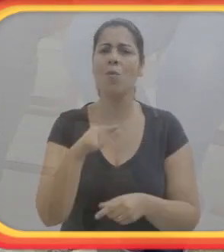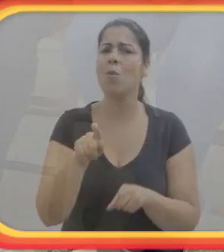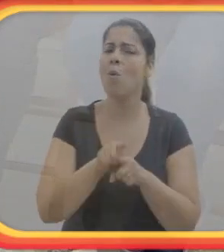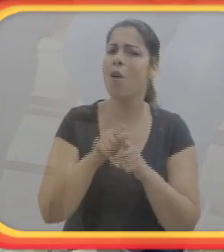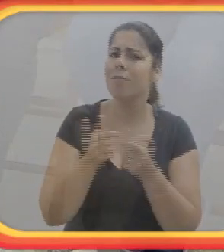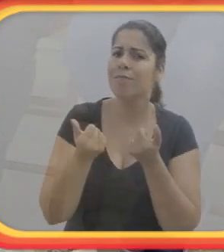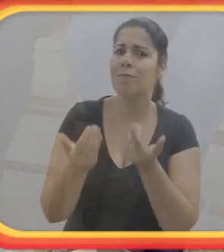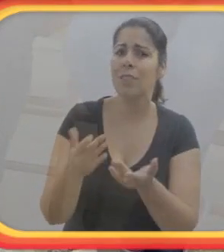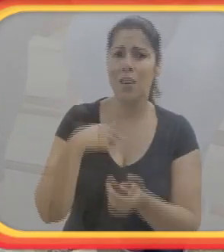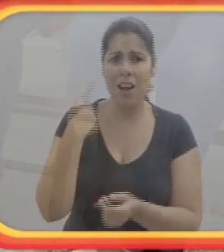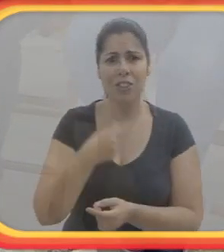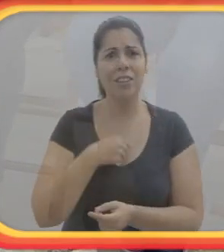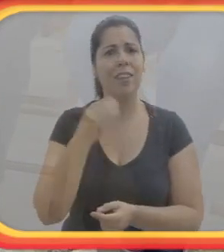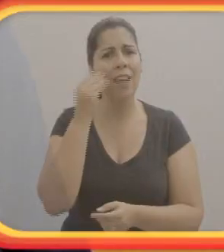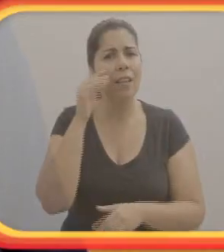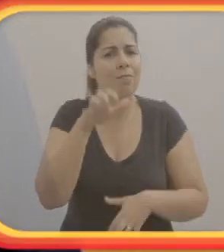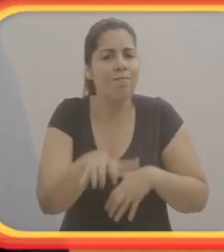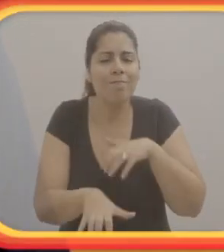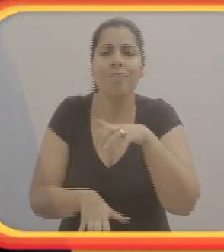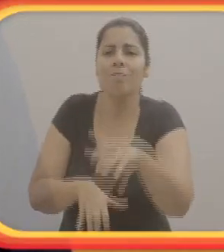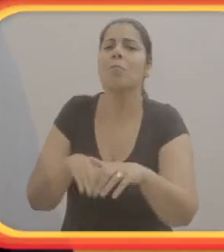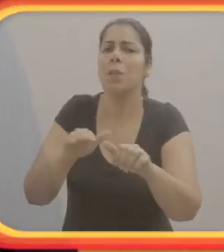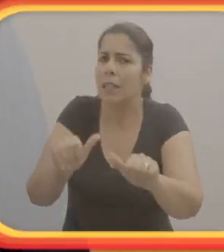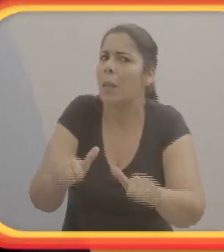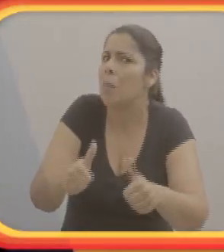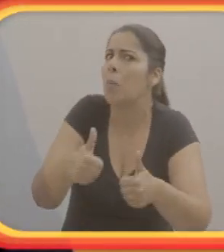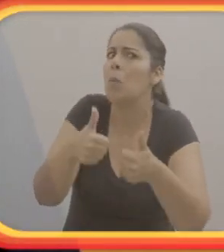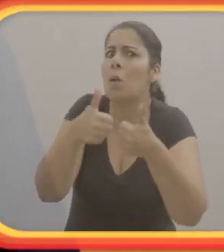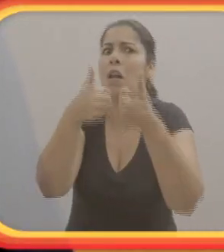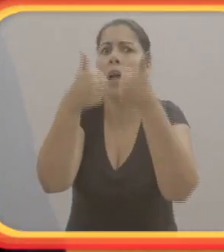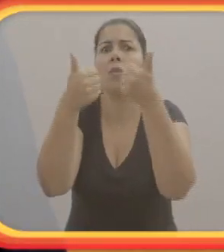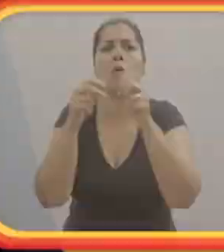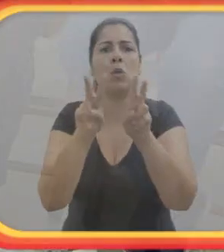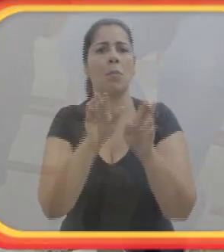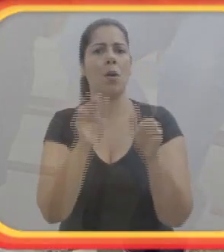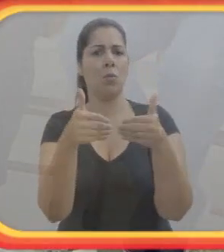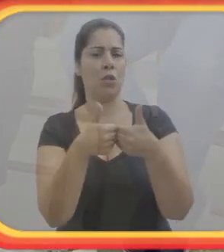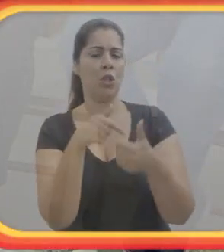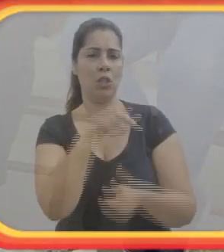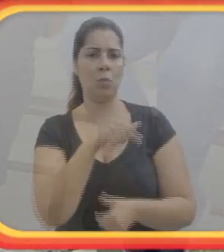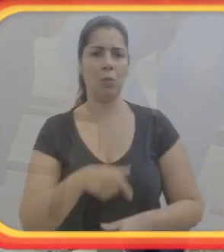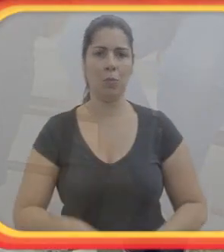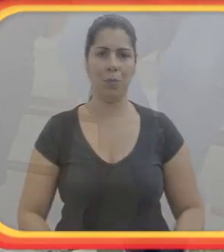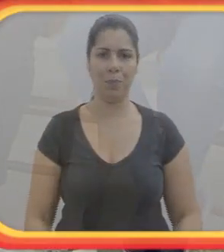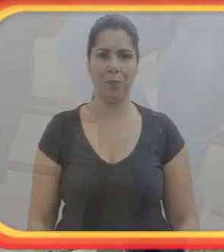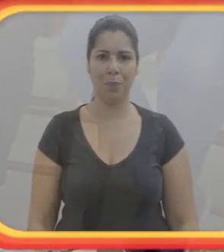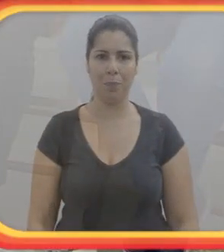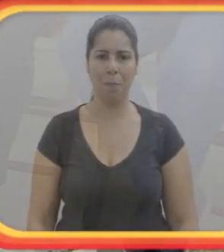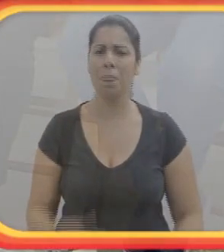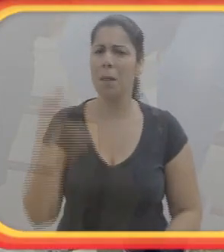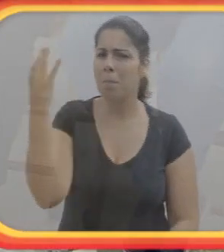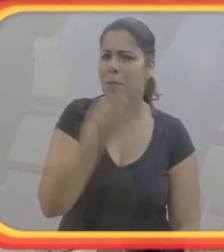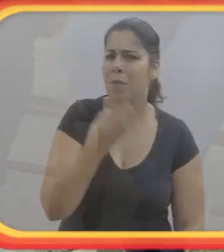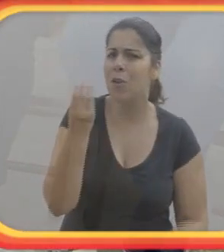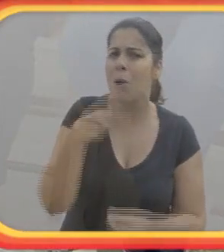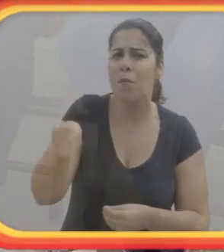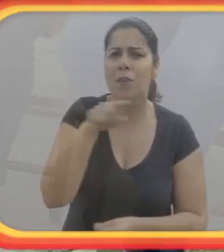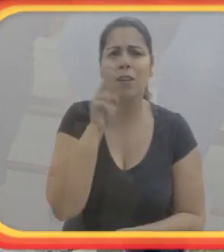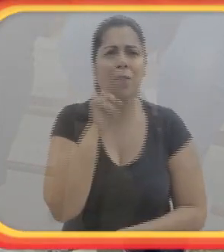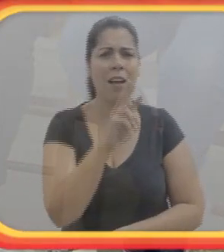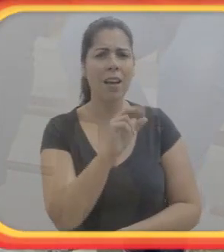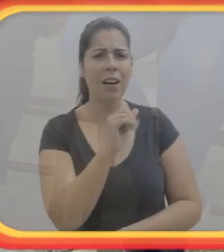engateando, mas estamos melhorando. Perfeito. Como vocês veem a Rafaela, que está aqui com a gente, sendo uma autora e estando dentro do espectro do